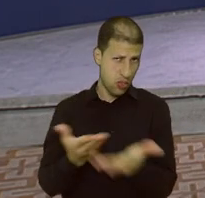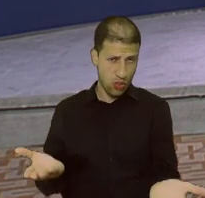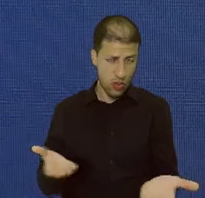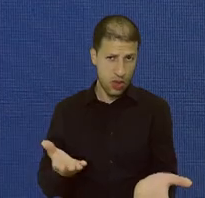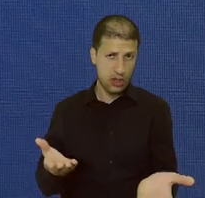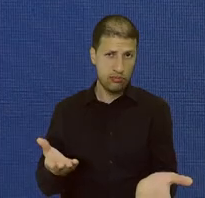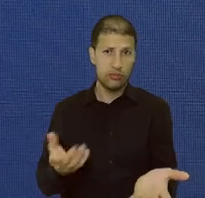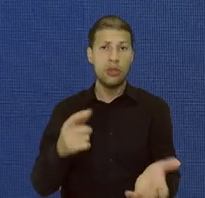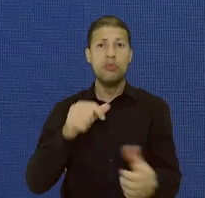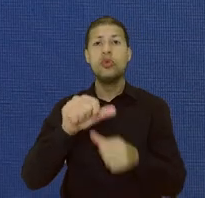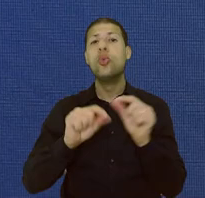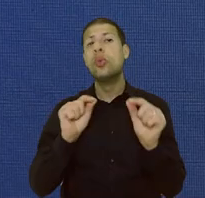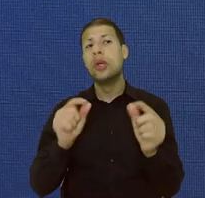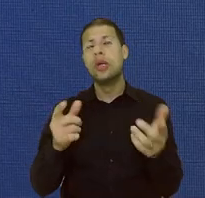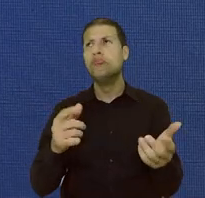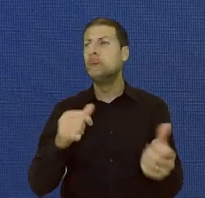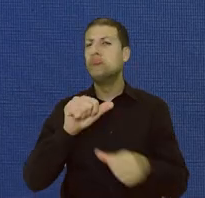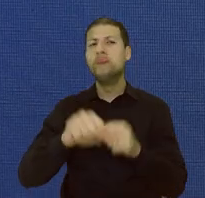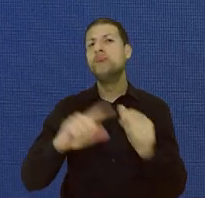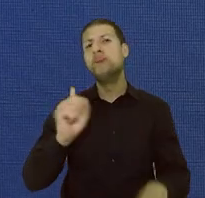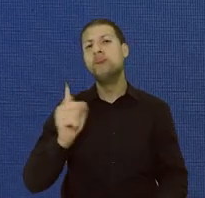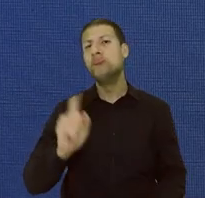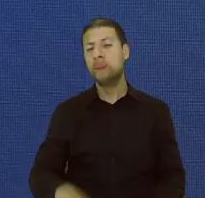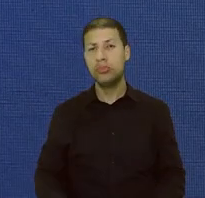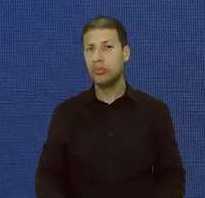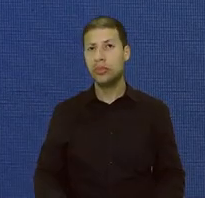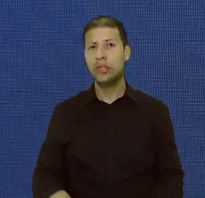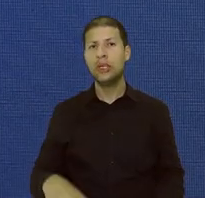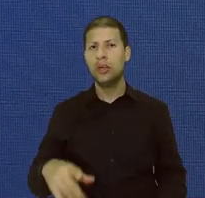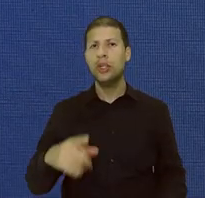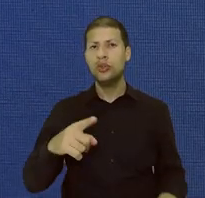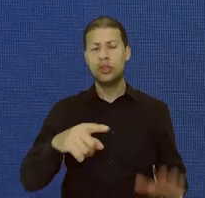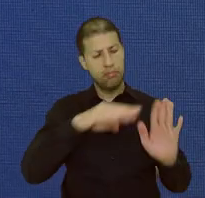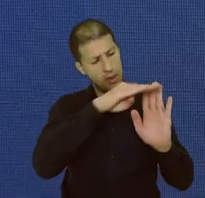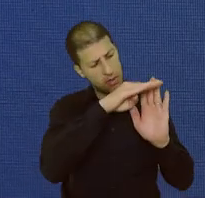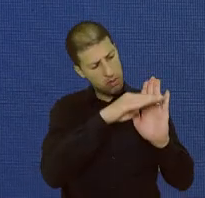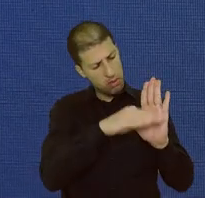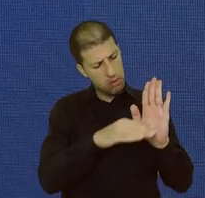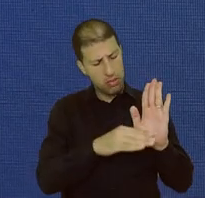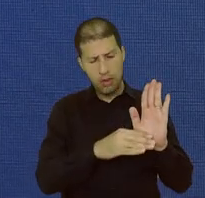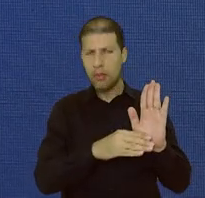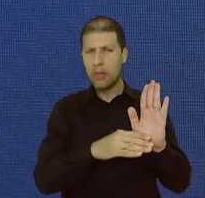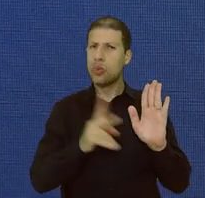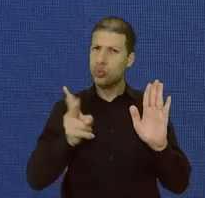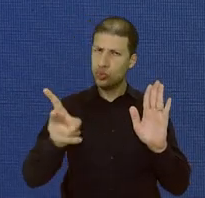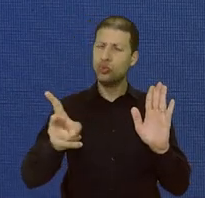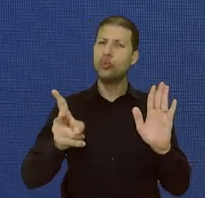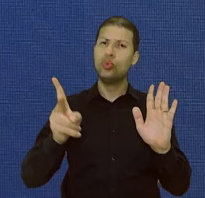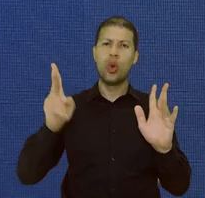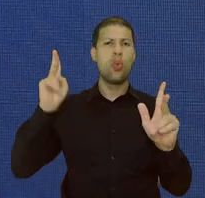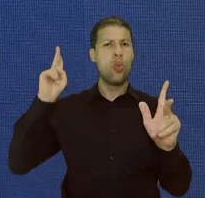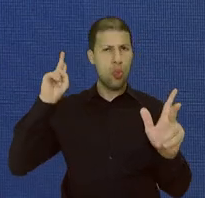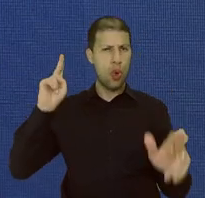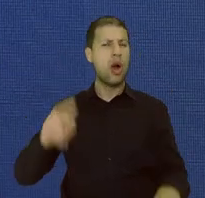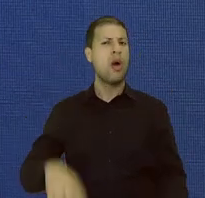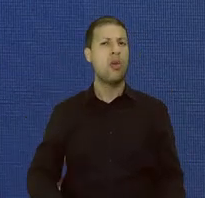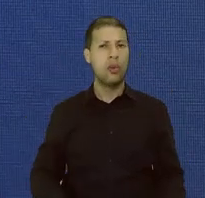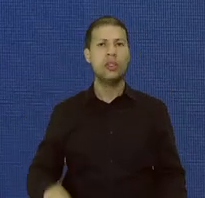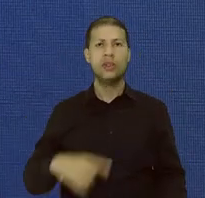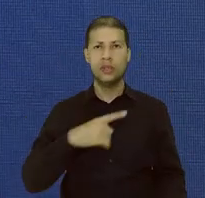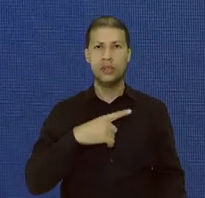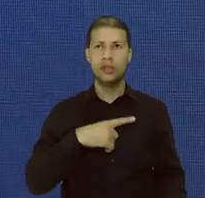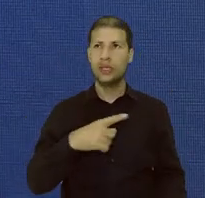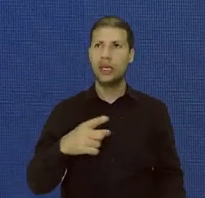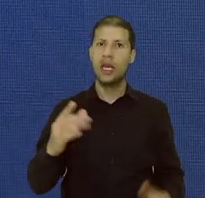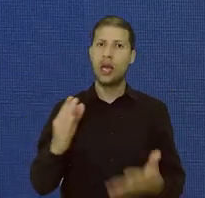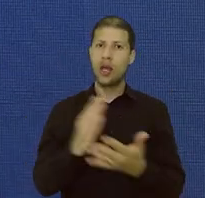não teve muita mudança saúde acho que os critérios eles permaneceram bem parecidos a gente teve alguma fazendo no período onde teve acesso de